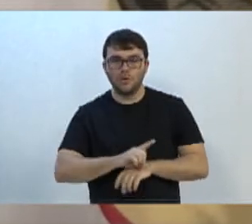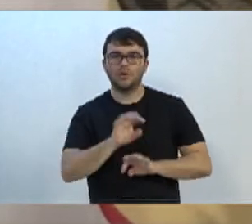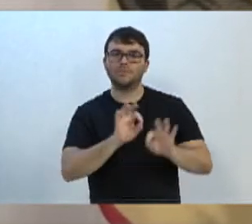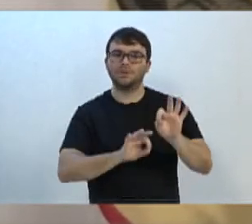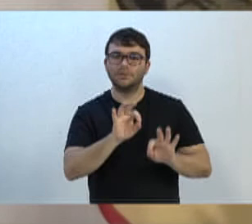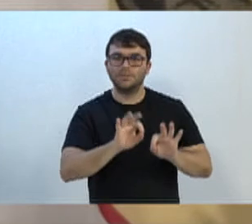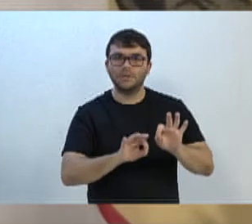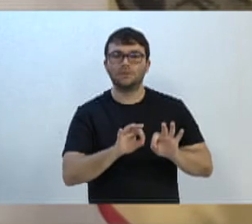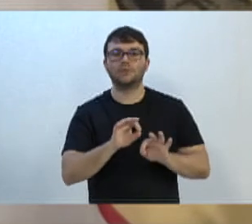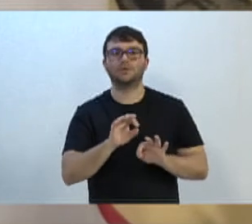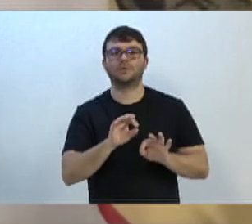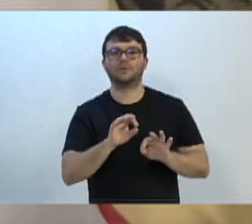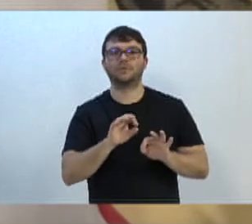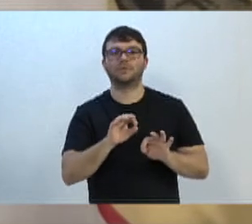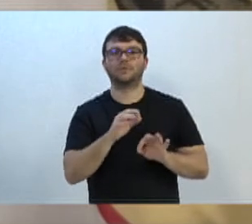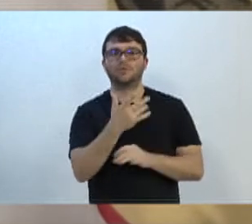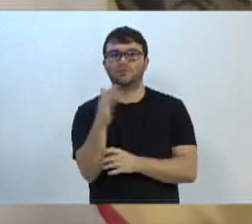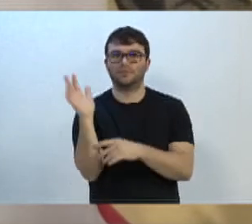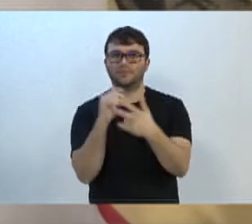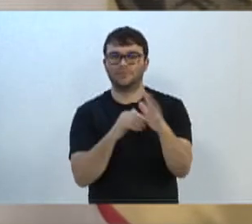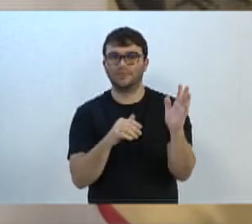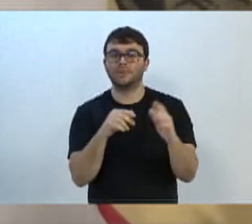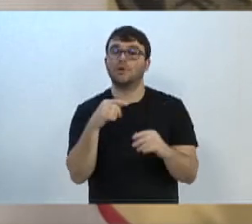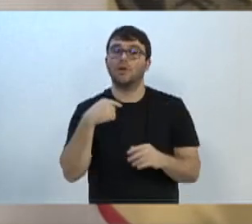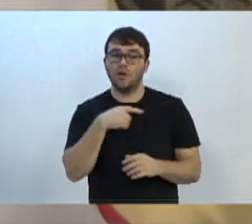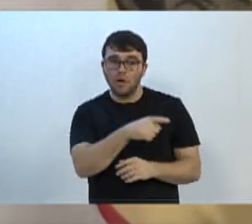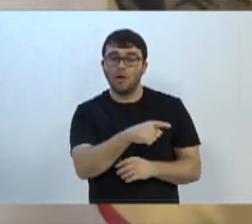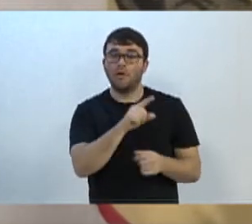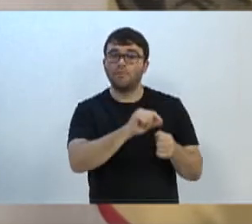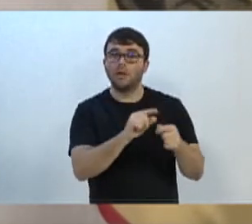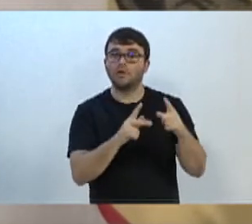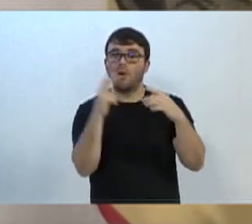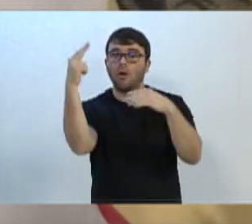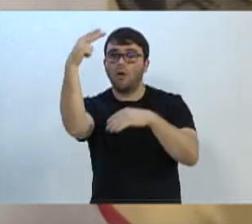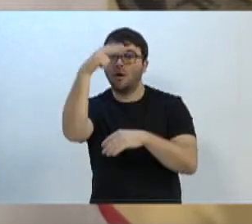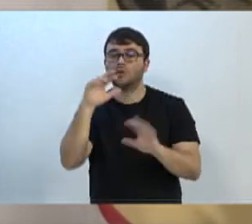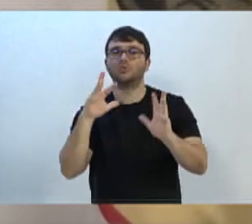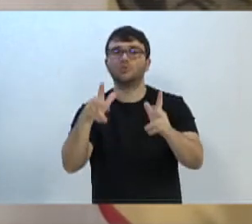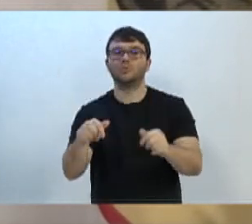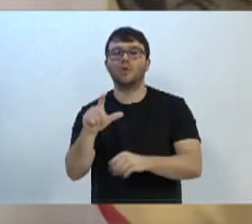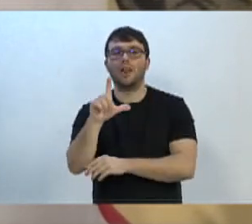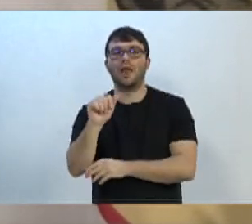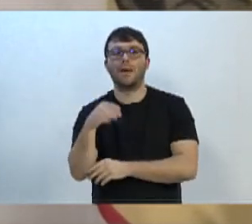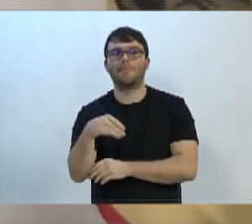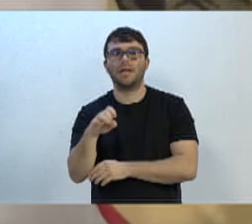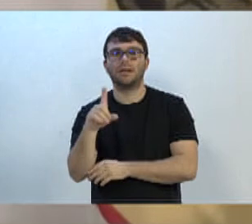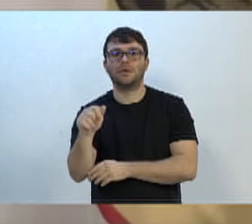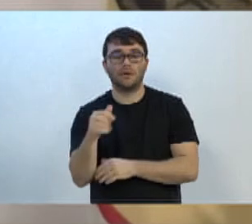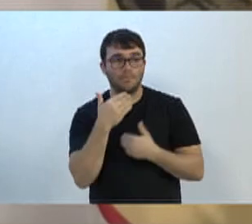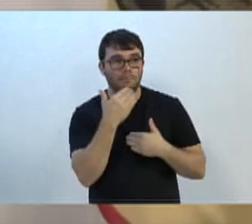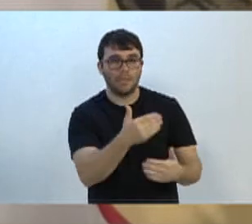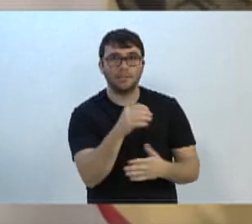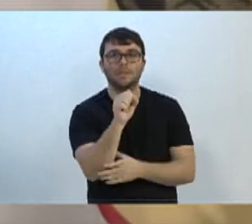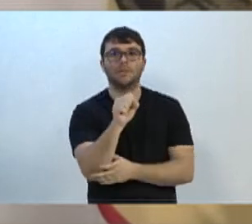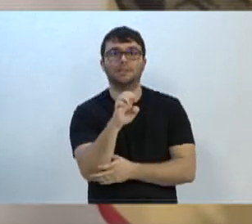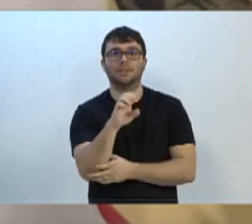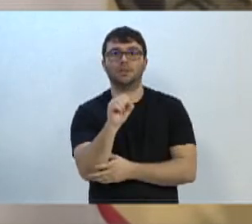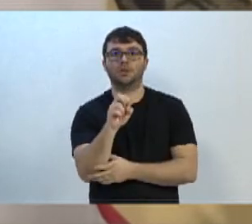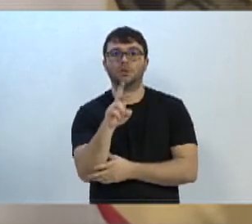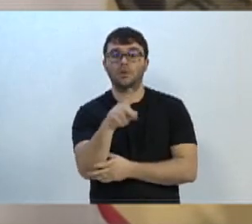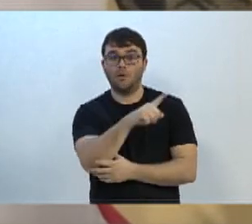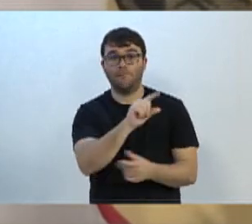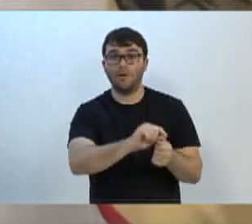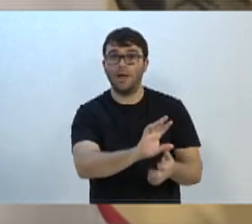às vezes cortou todas as vegetações e as árvores de grande porte da Alameda peça para Sisu eu acho que ela vai fazer